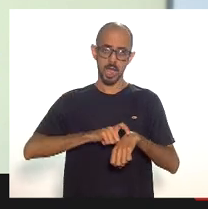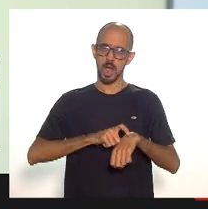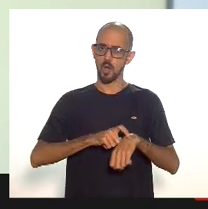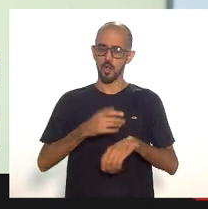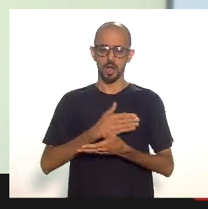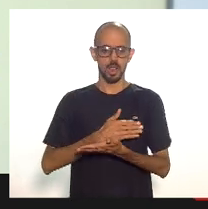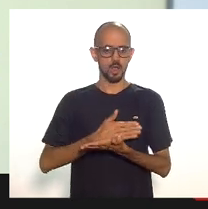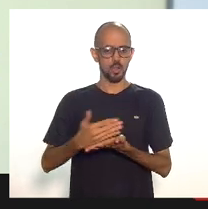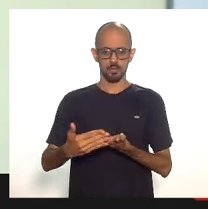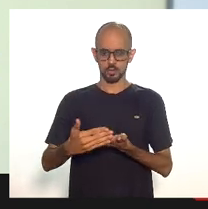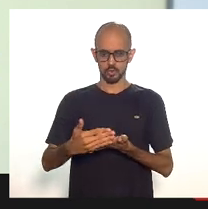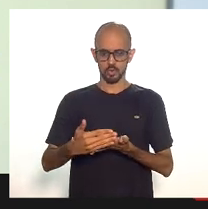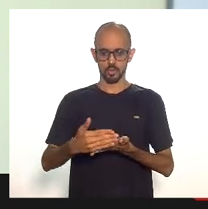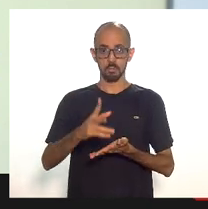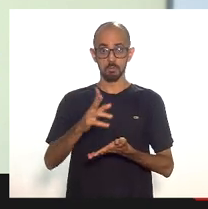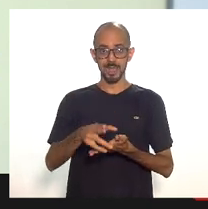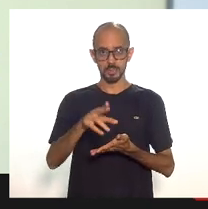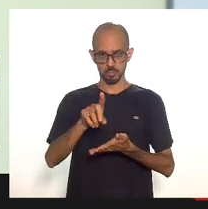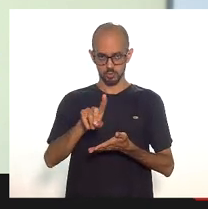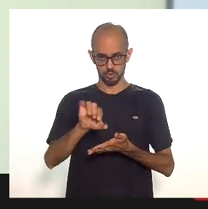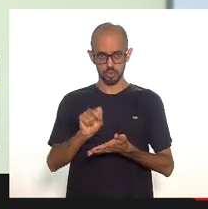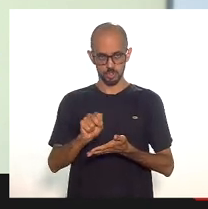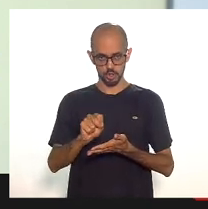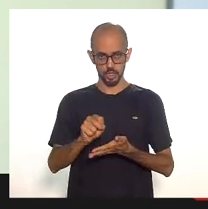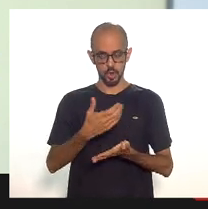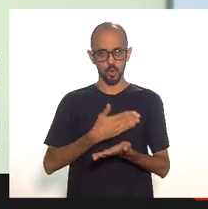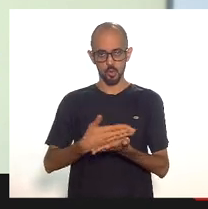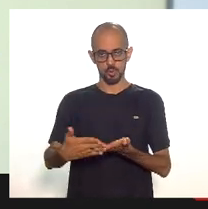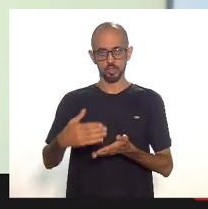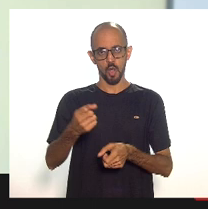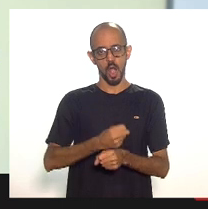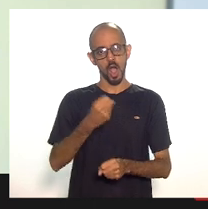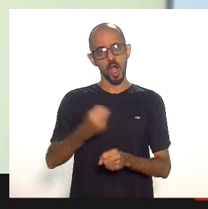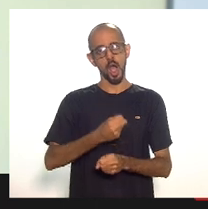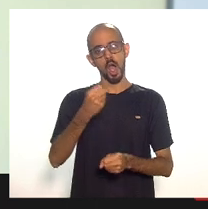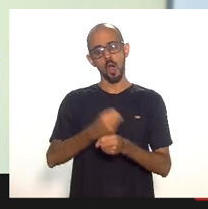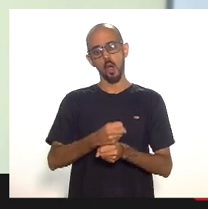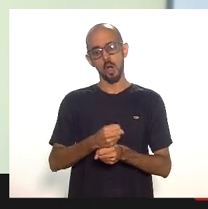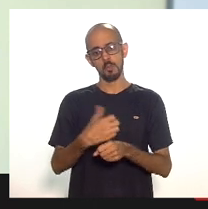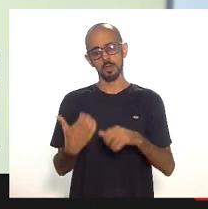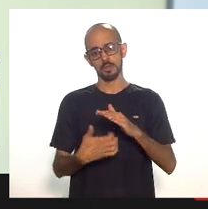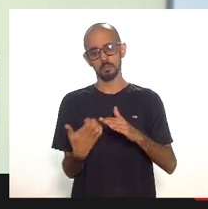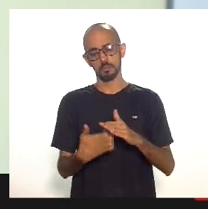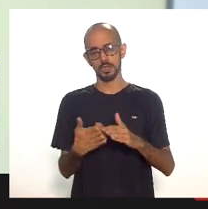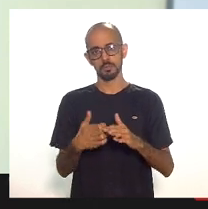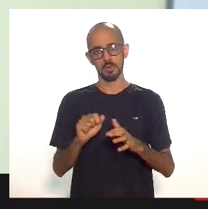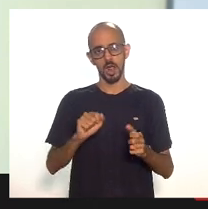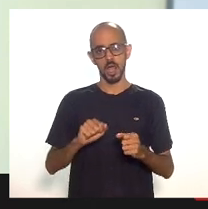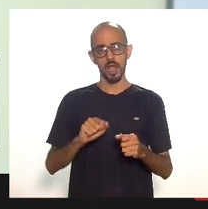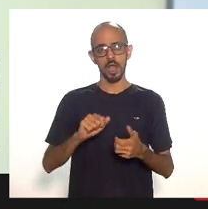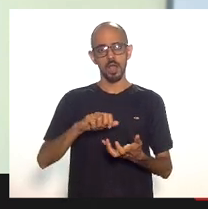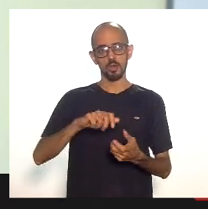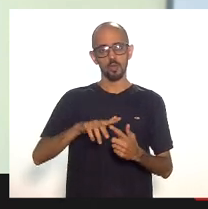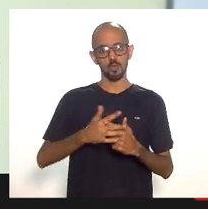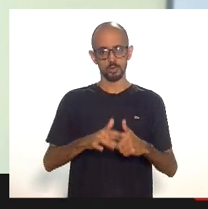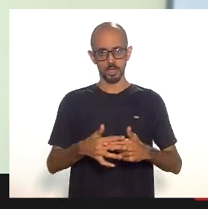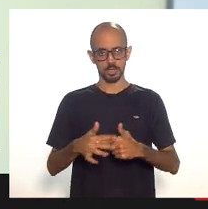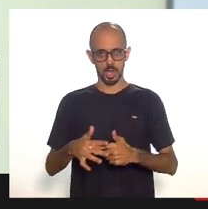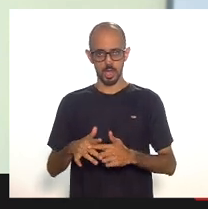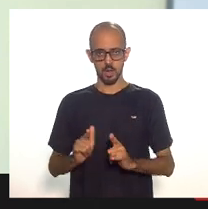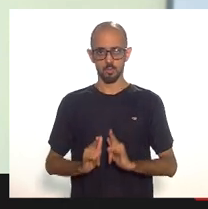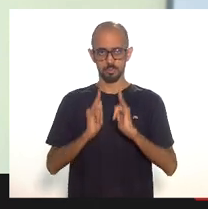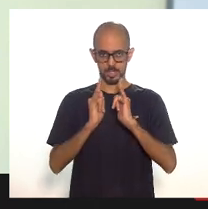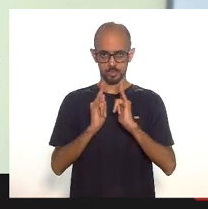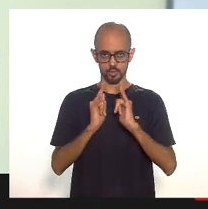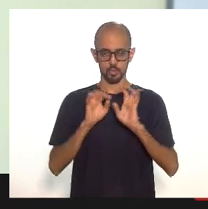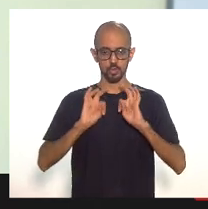imediatamente significa no mesmo dia, iniciou a obra da empresa de recuperação do HFB. Toda a